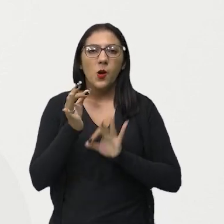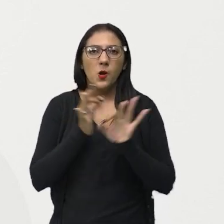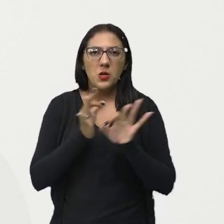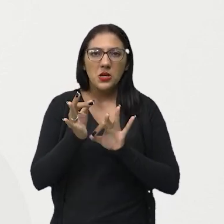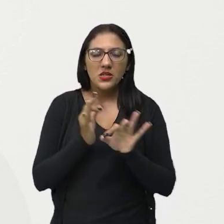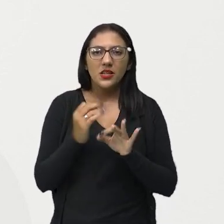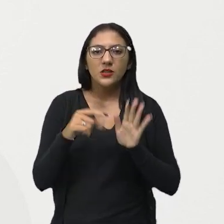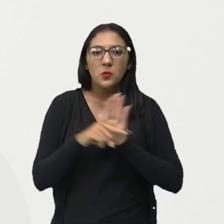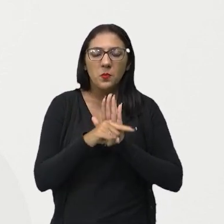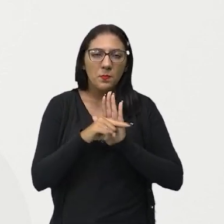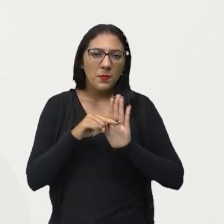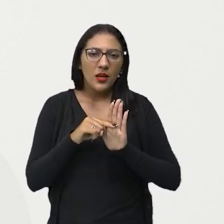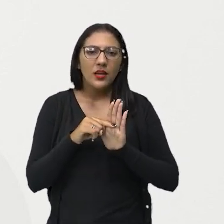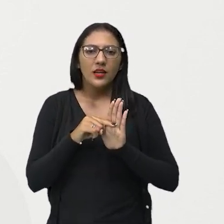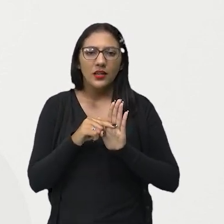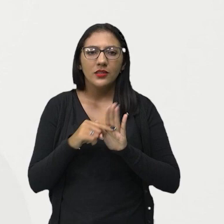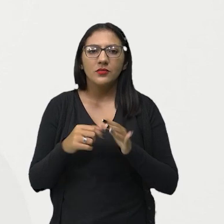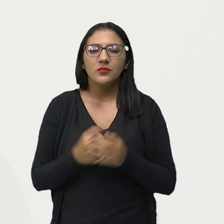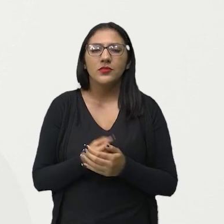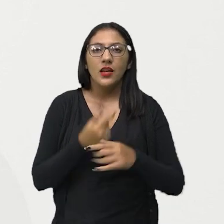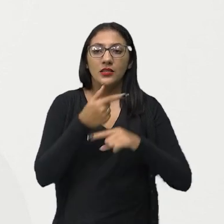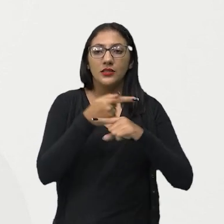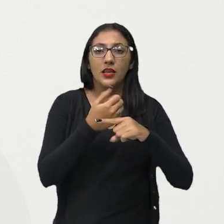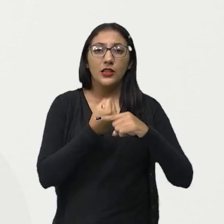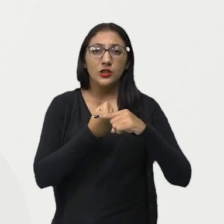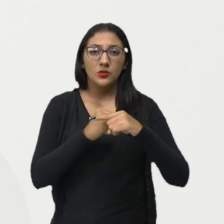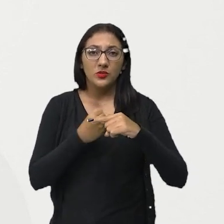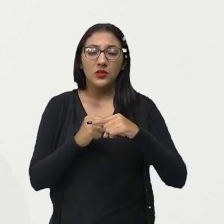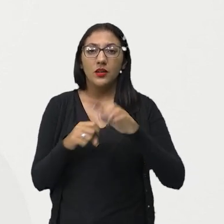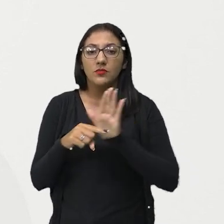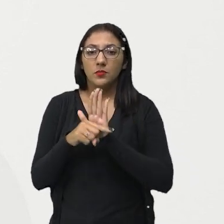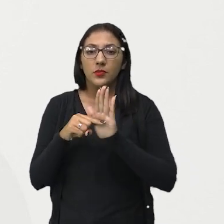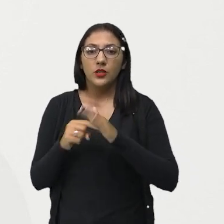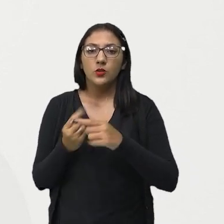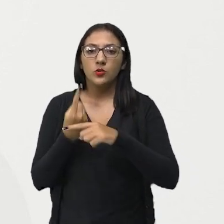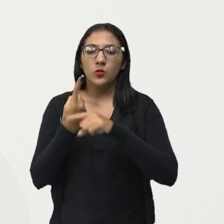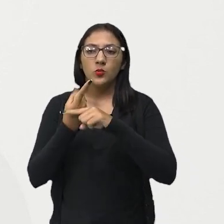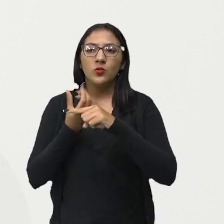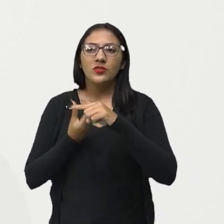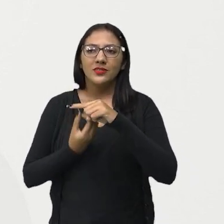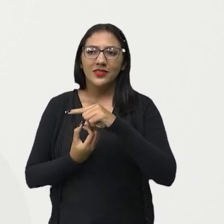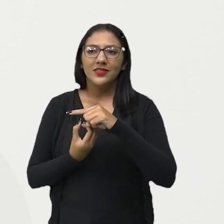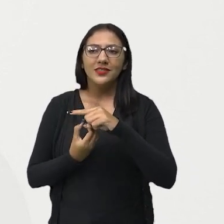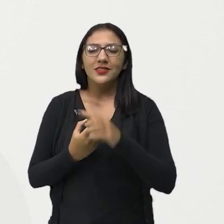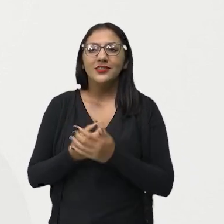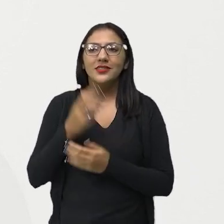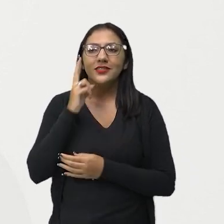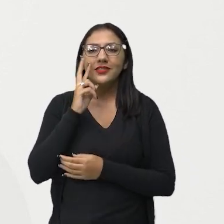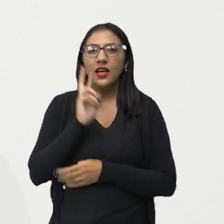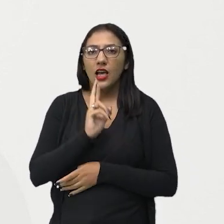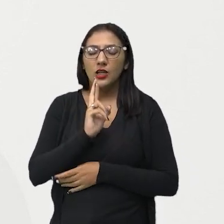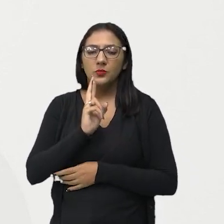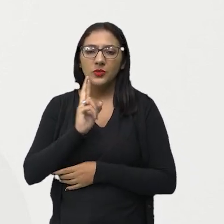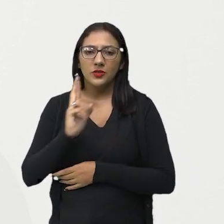a subtração, 7/8 com 1/6, e nós encontramos o nosso resultado aí,